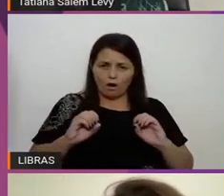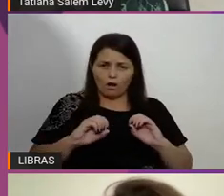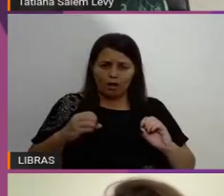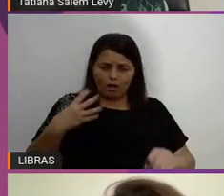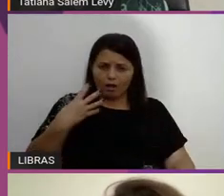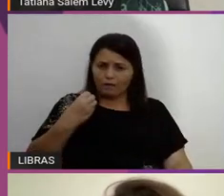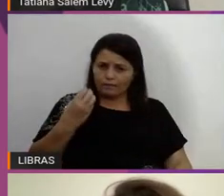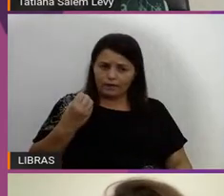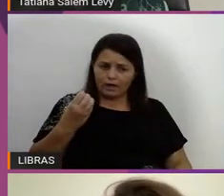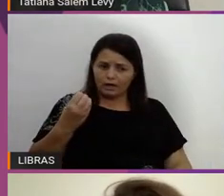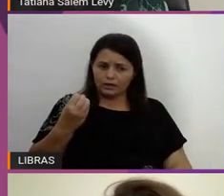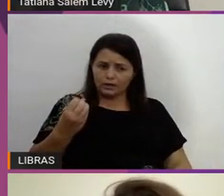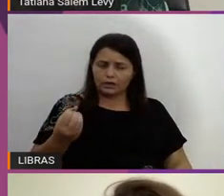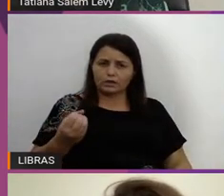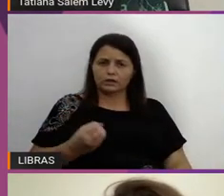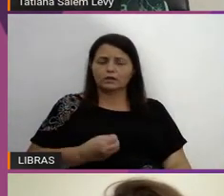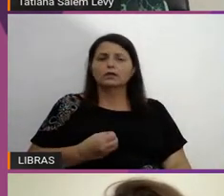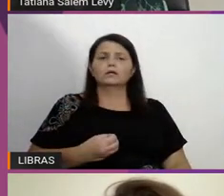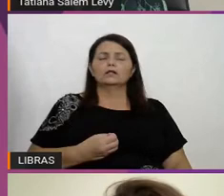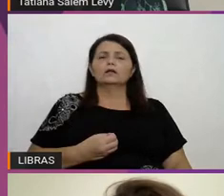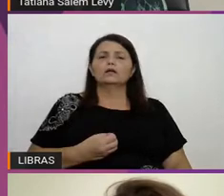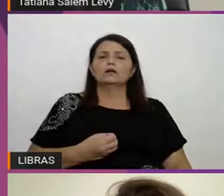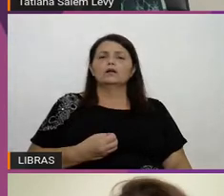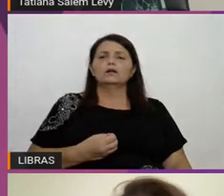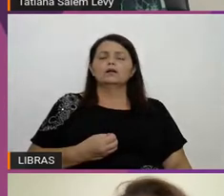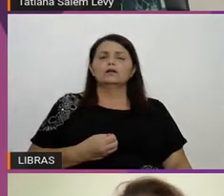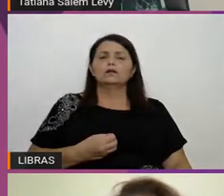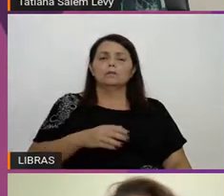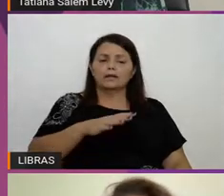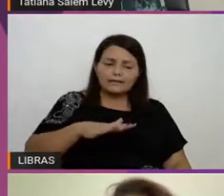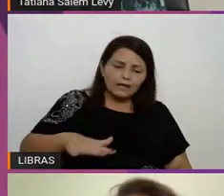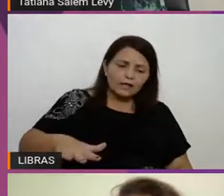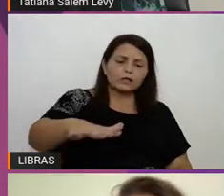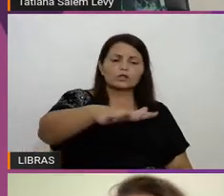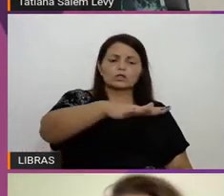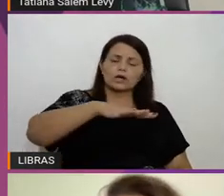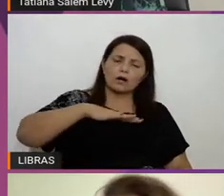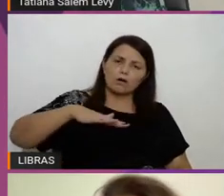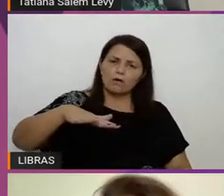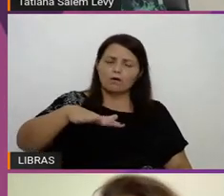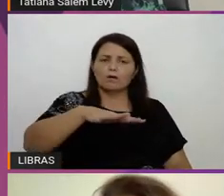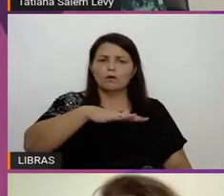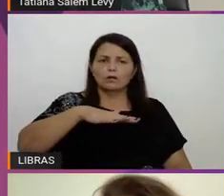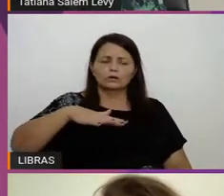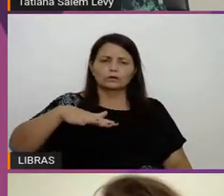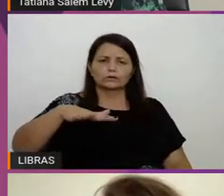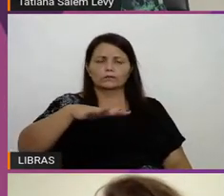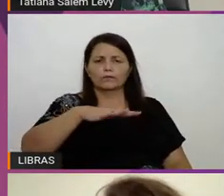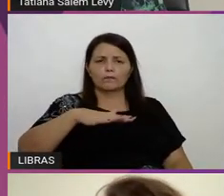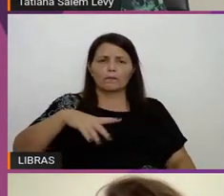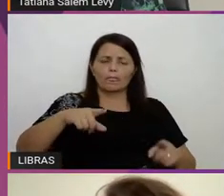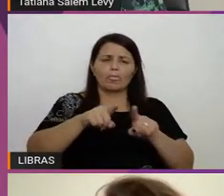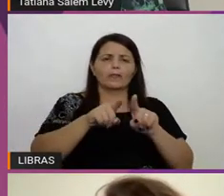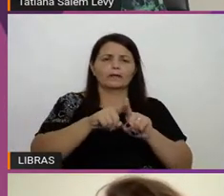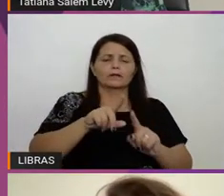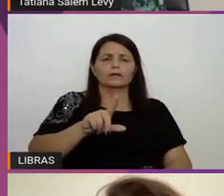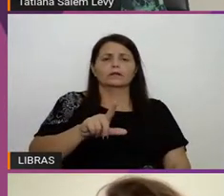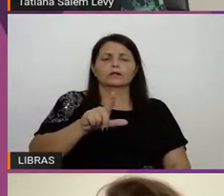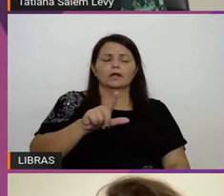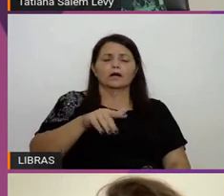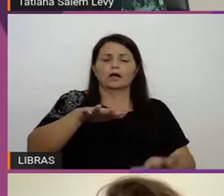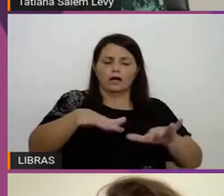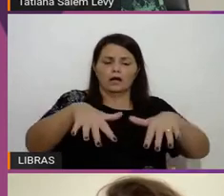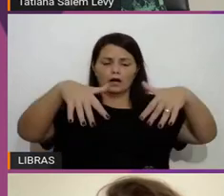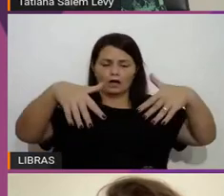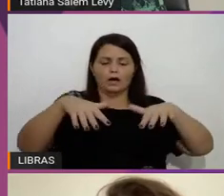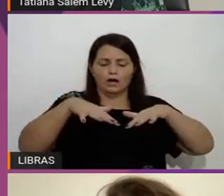viagem é paga essa região onde está sendo construída a usina